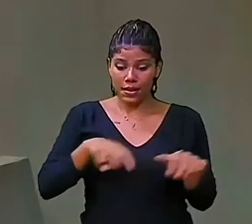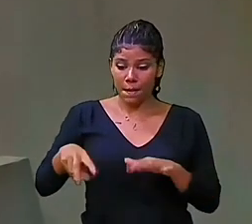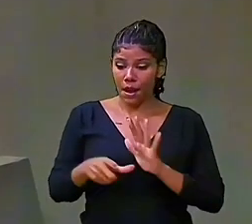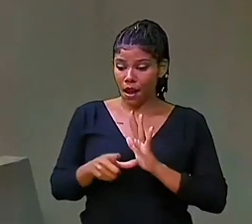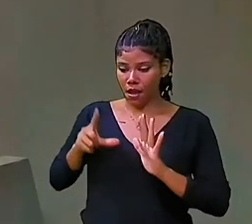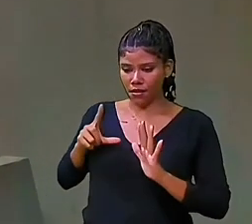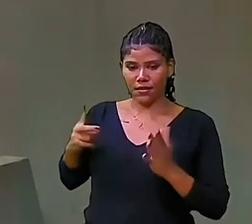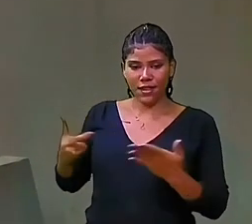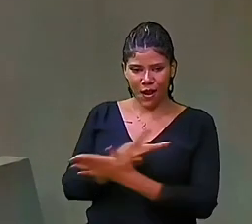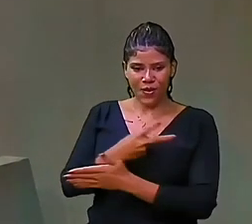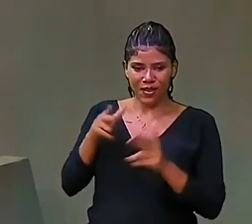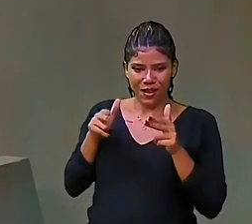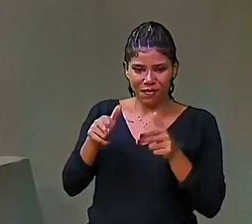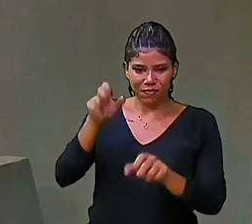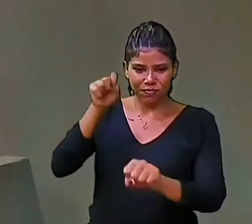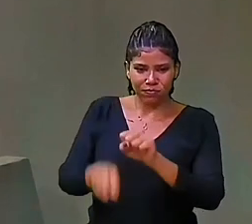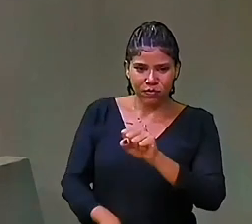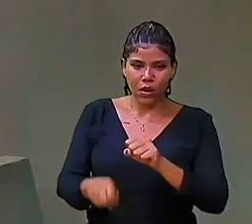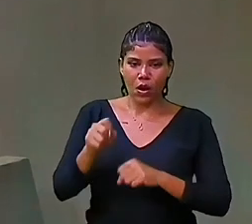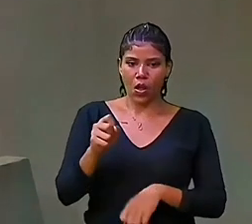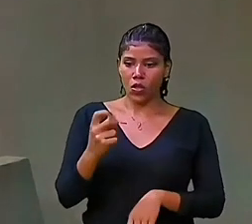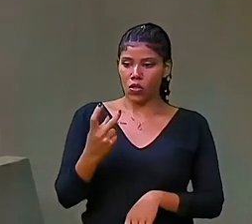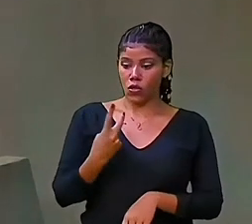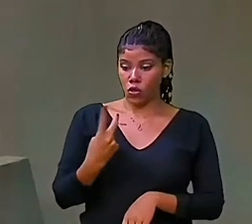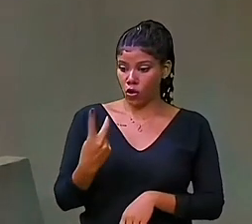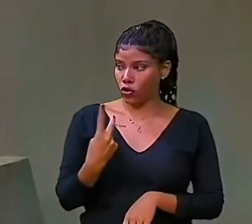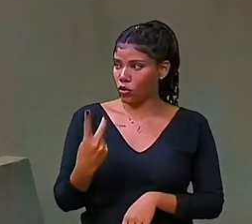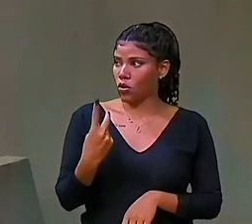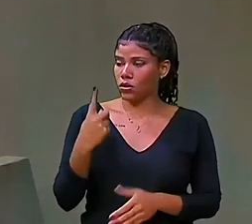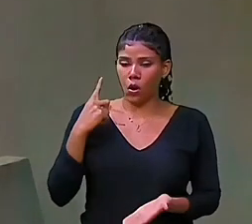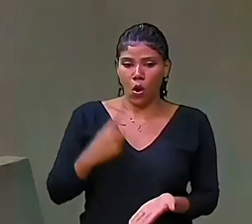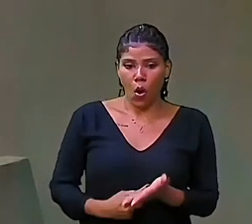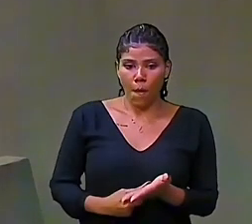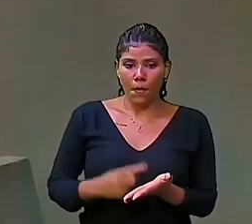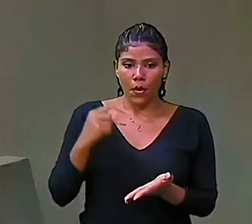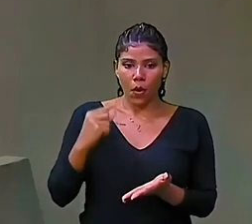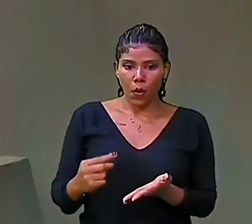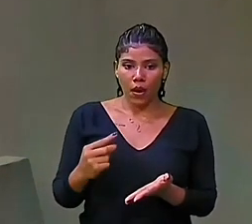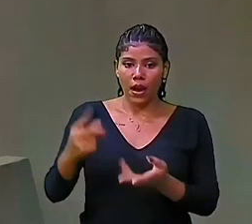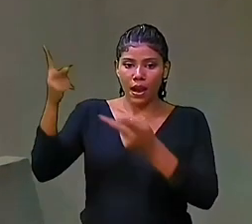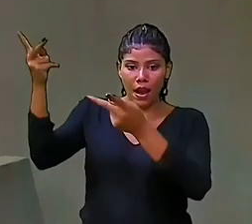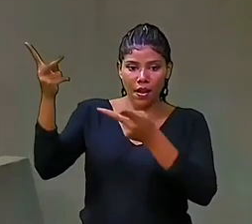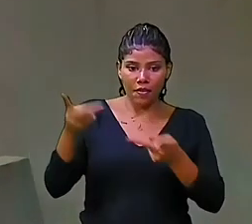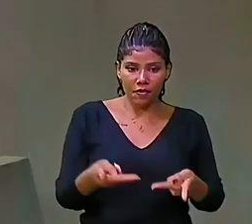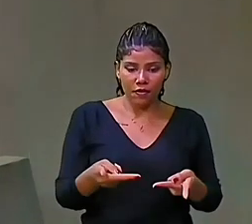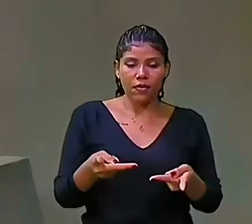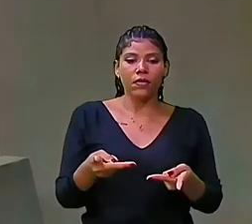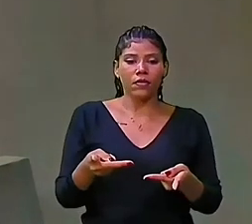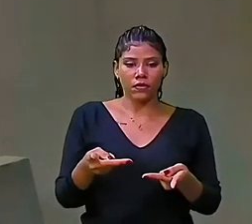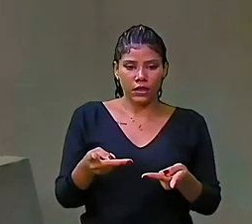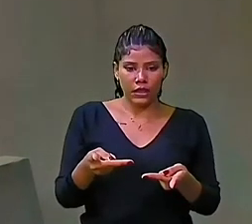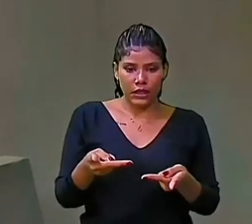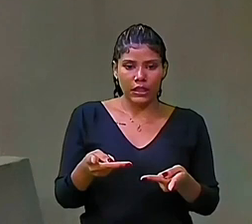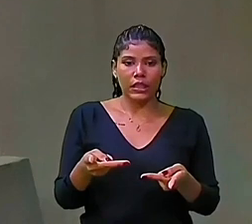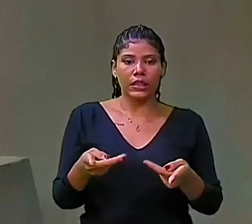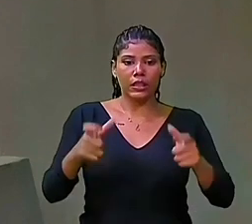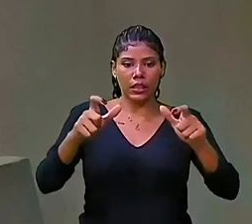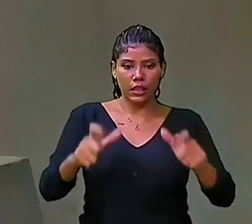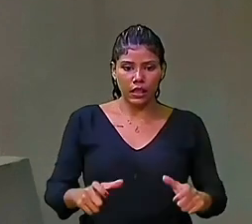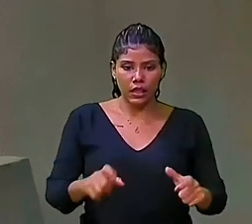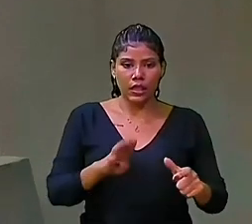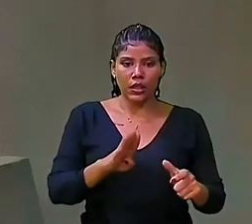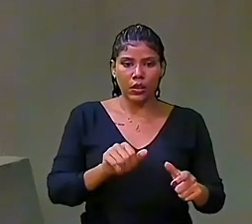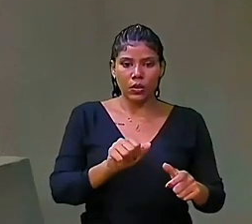trágico assassinato, nós havíamos combinado uma vinda dela para aquele maio de 2018, onde